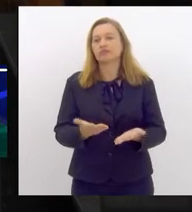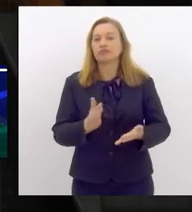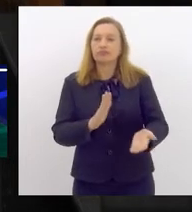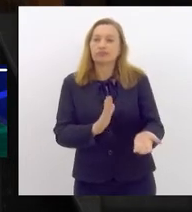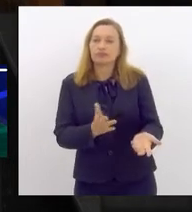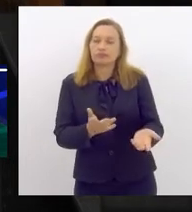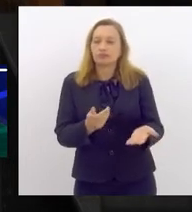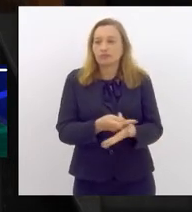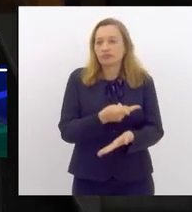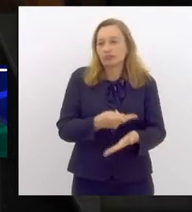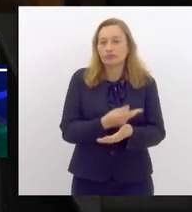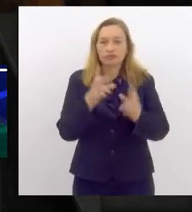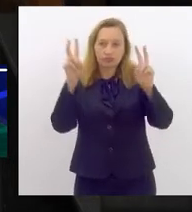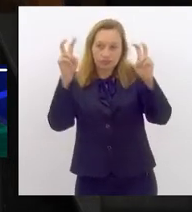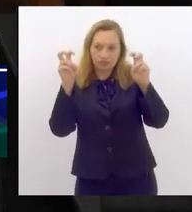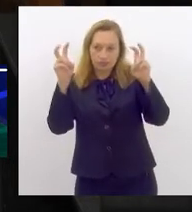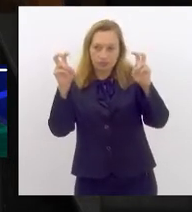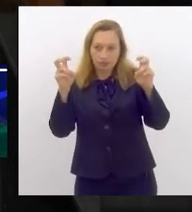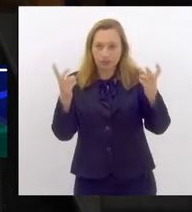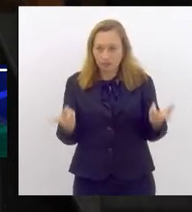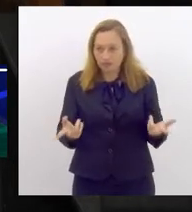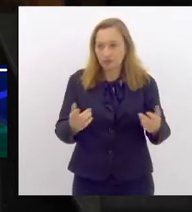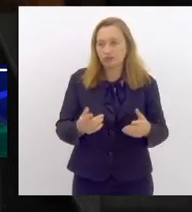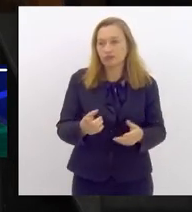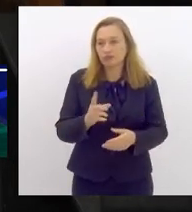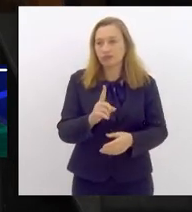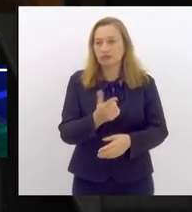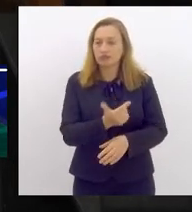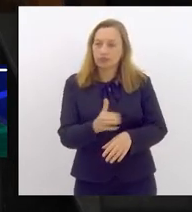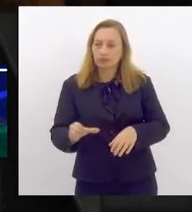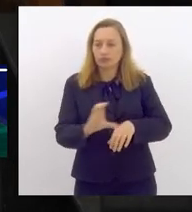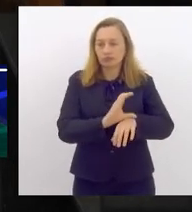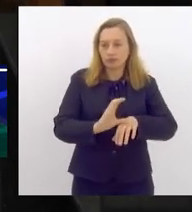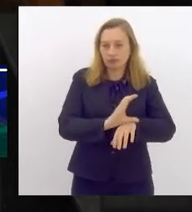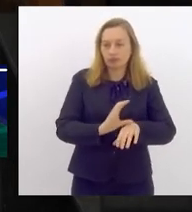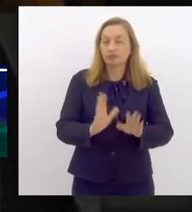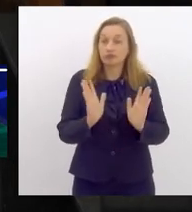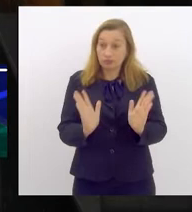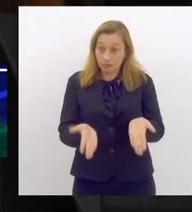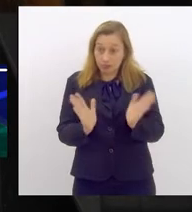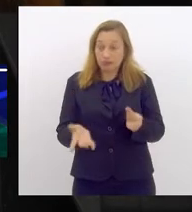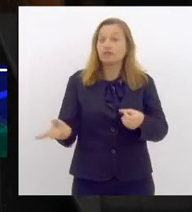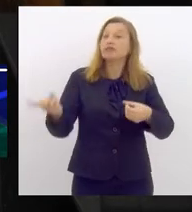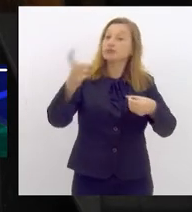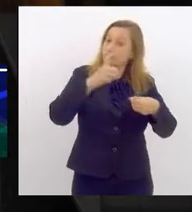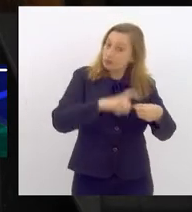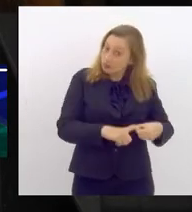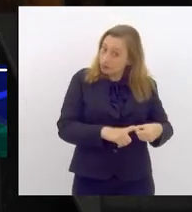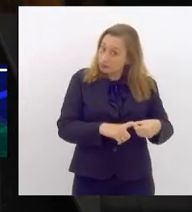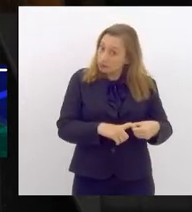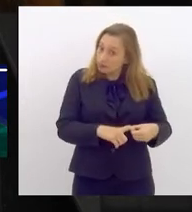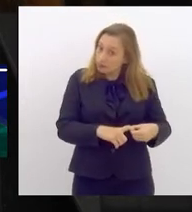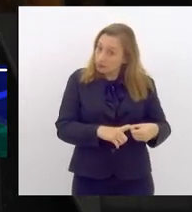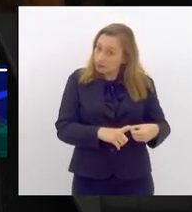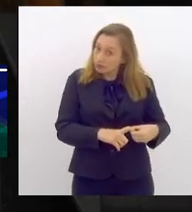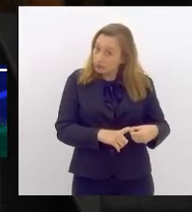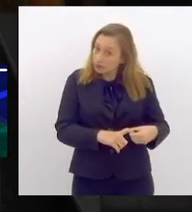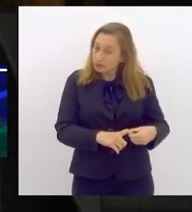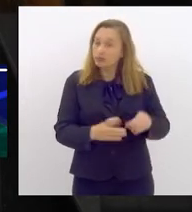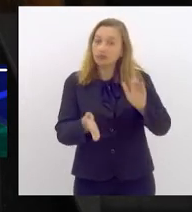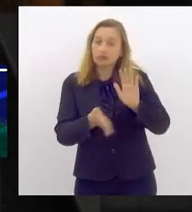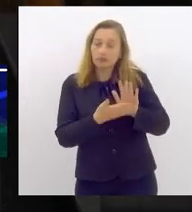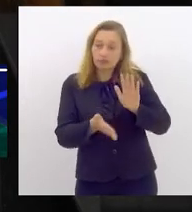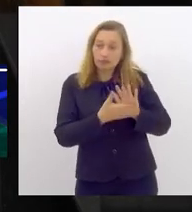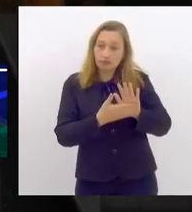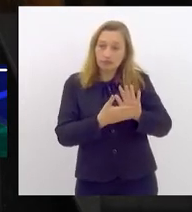matéria EA matéria foi considerada inconstitucional não agora retornamos com